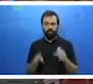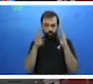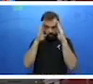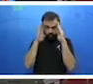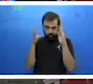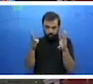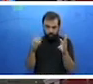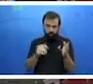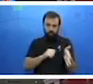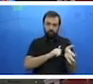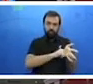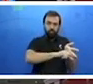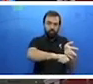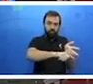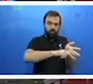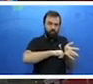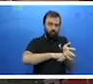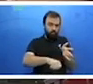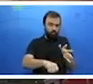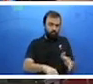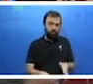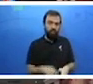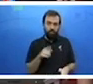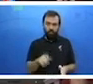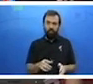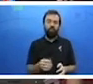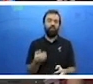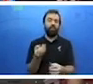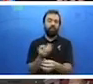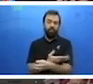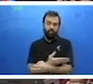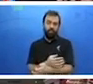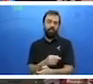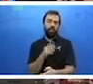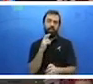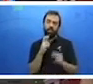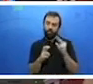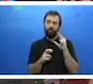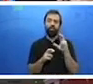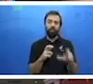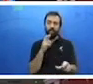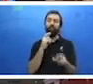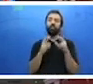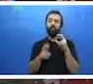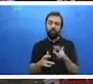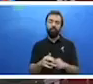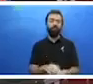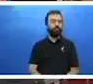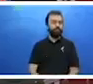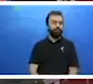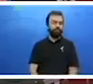grifadas. Vocês vão acabar de responder essas perguntas na tarefa de vocês.